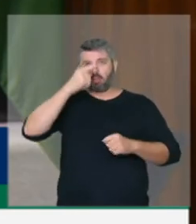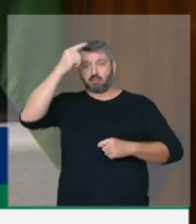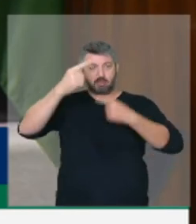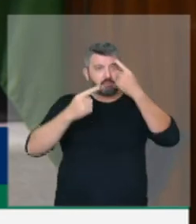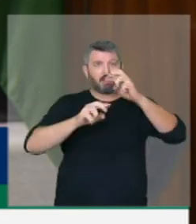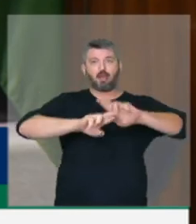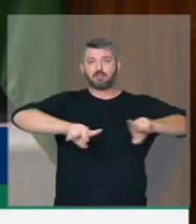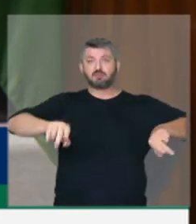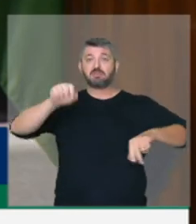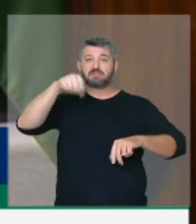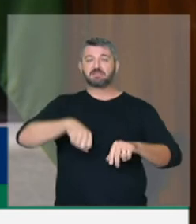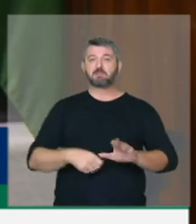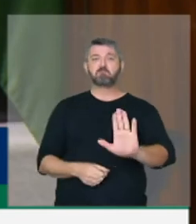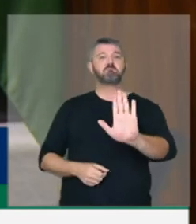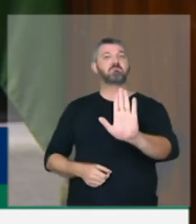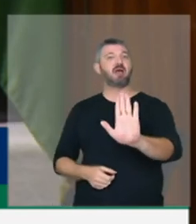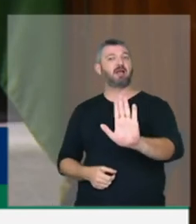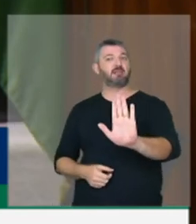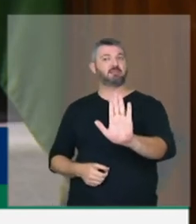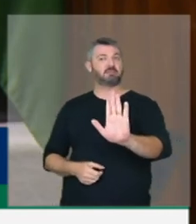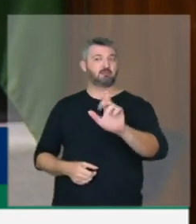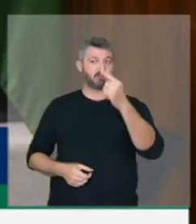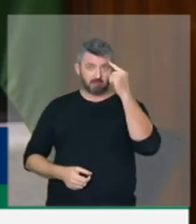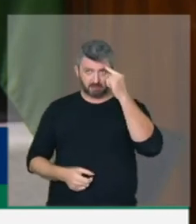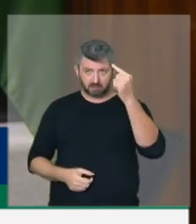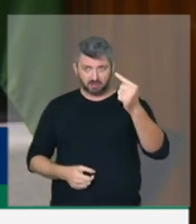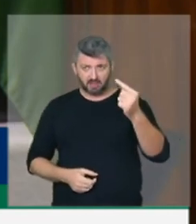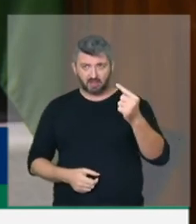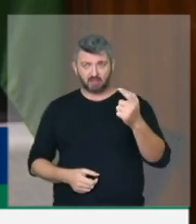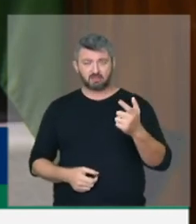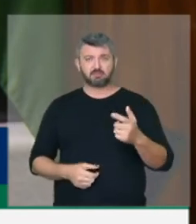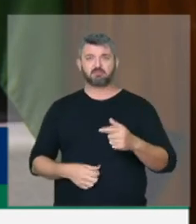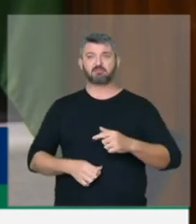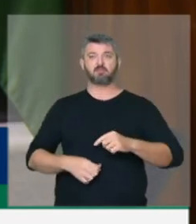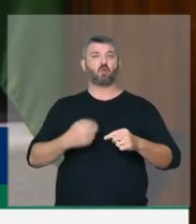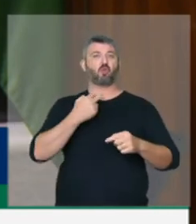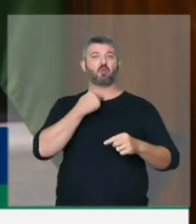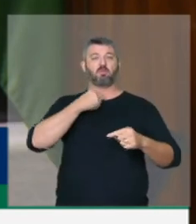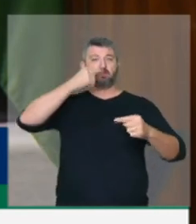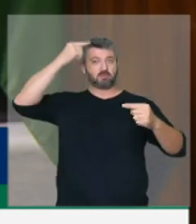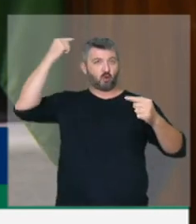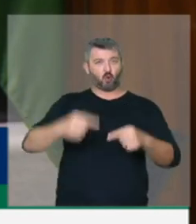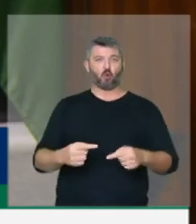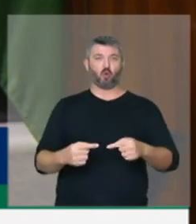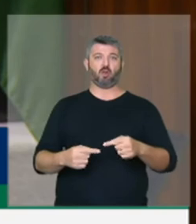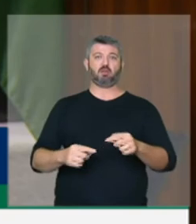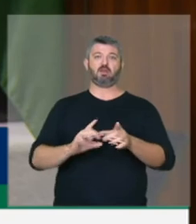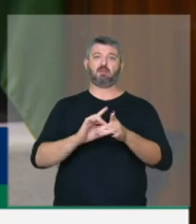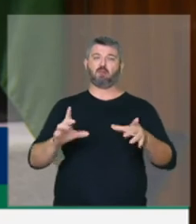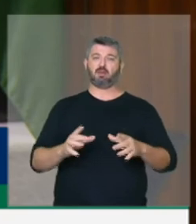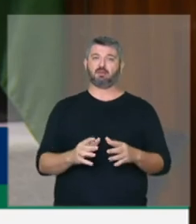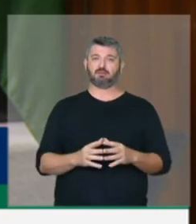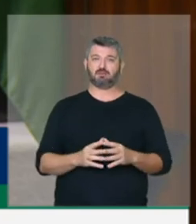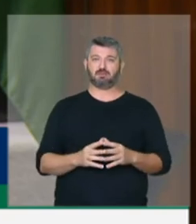plurais, mas essas ideias não podem violar a